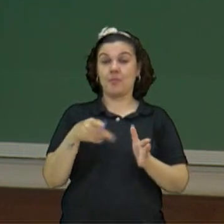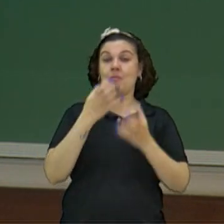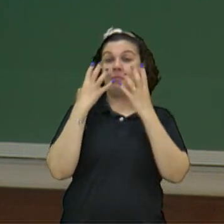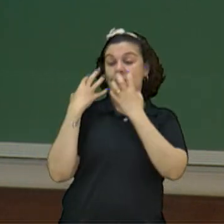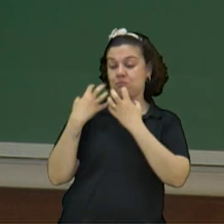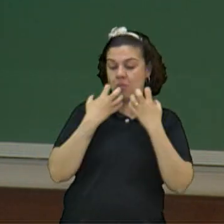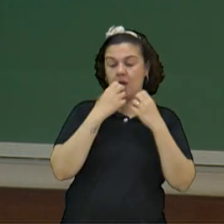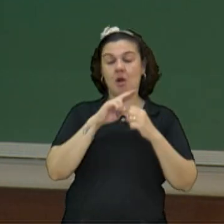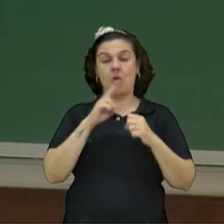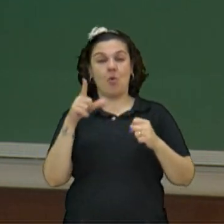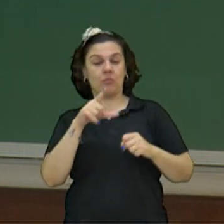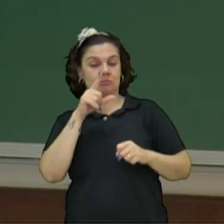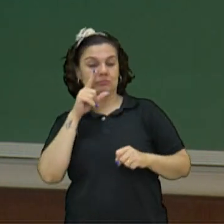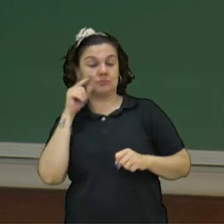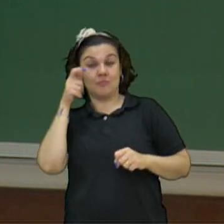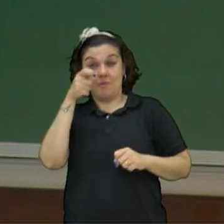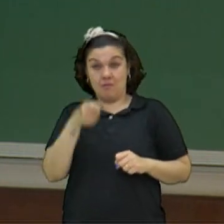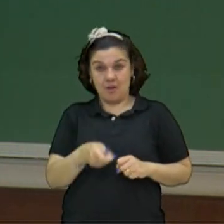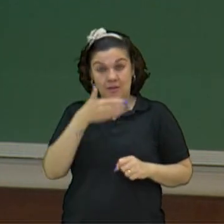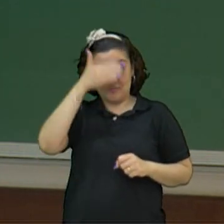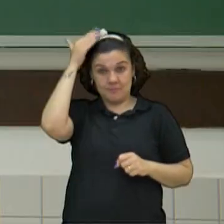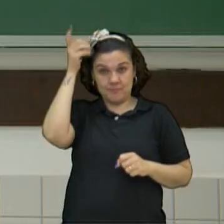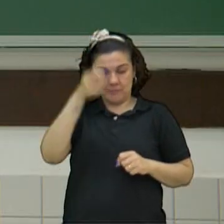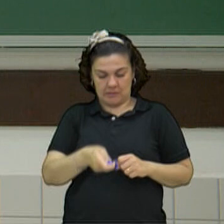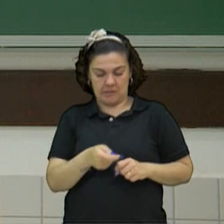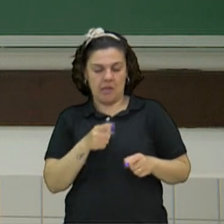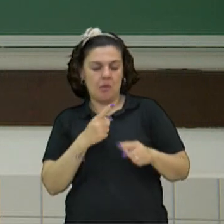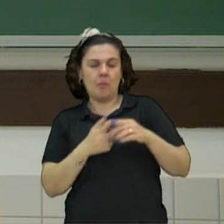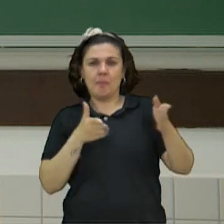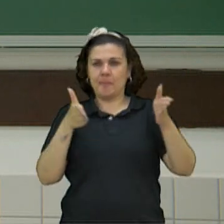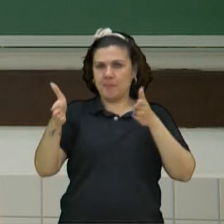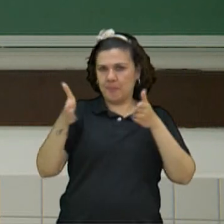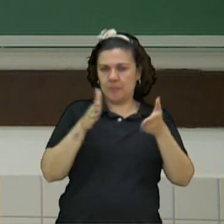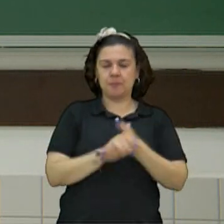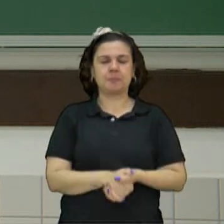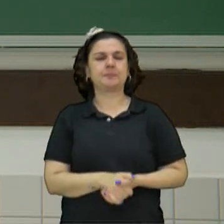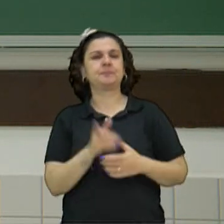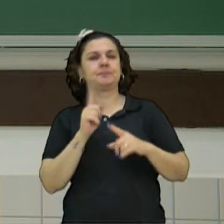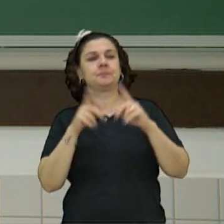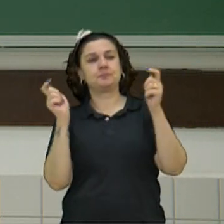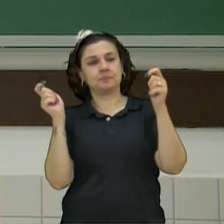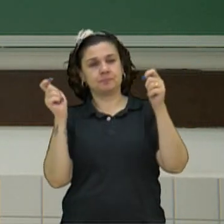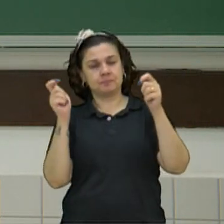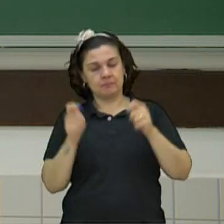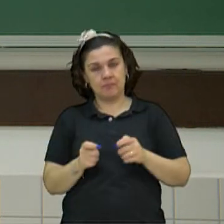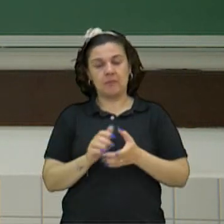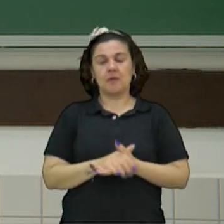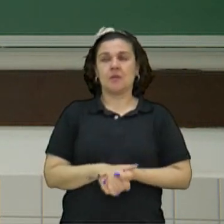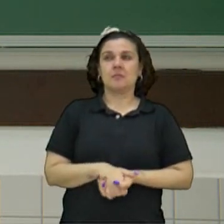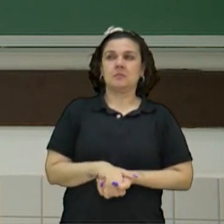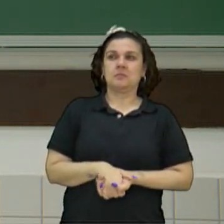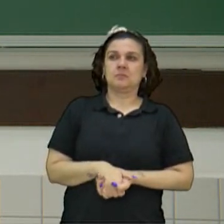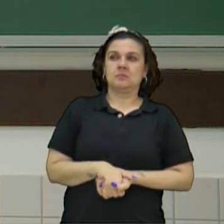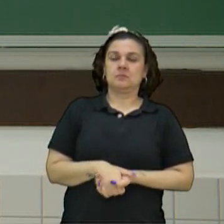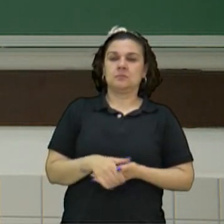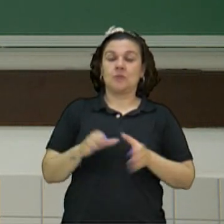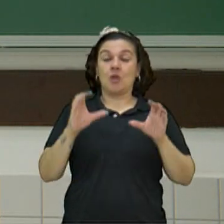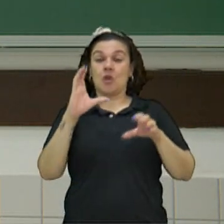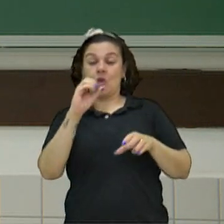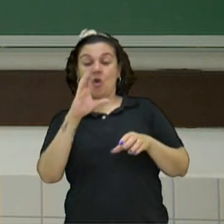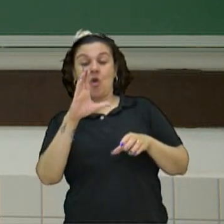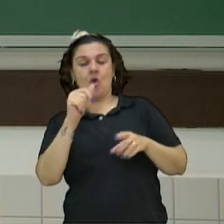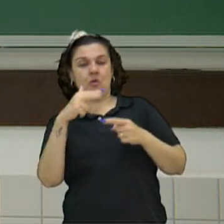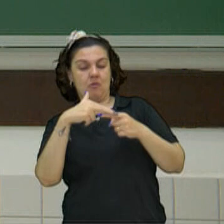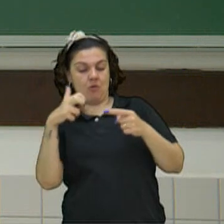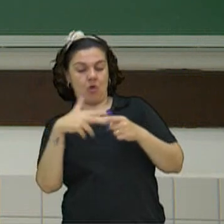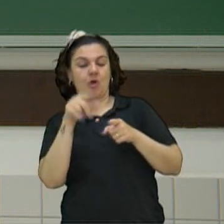China ou em situações. Por que eu estou dizendo isso? Porque é possível a Apple, por exemplo, a Coca-Cola,